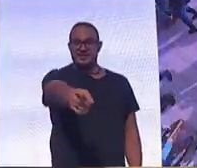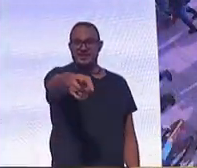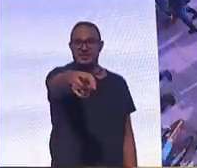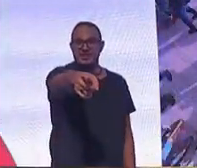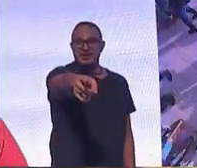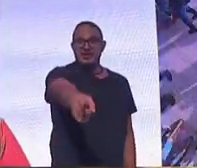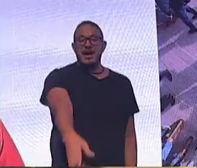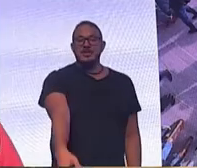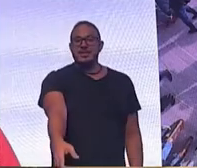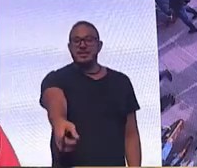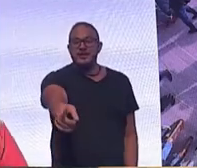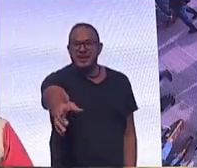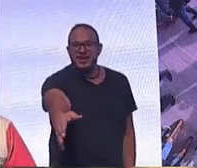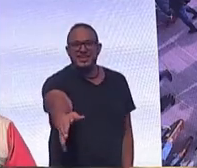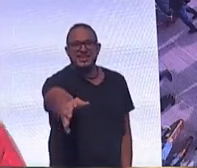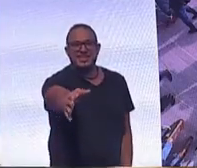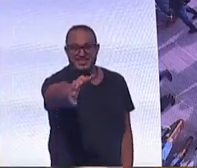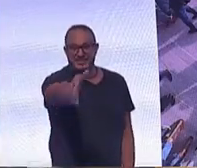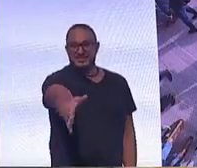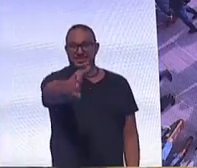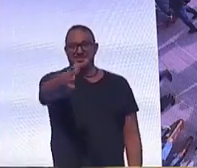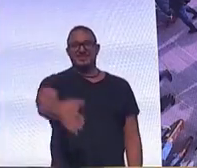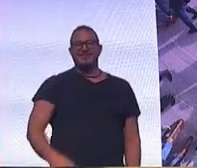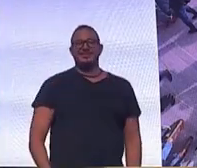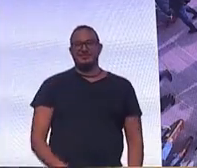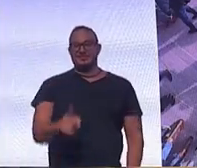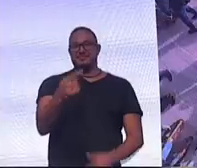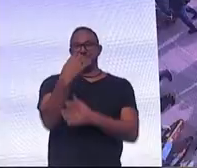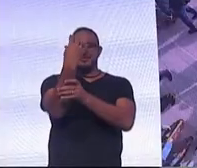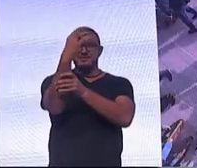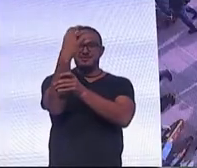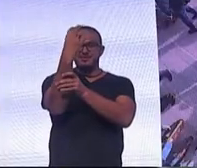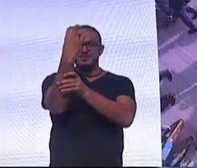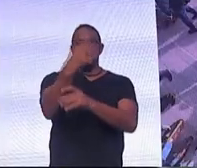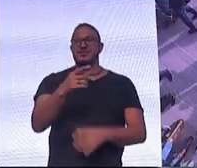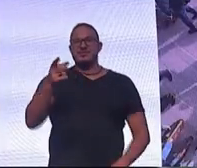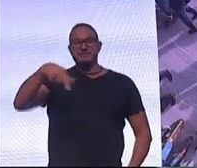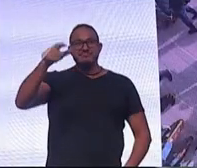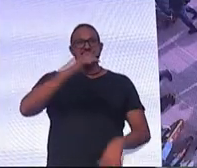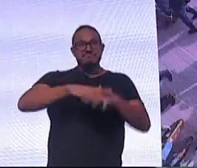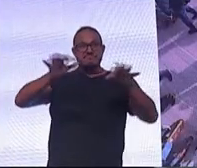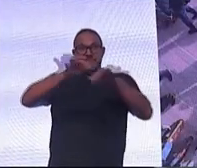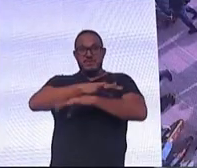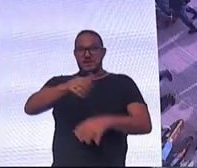Todo mundo dá um grito e levanta o celular, tá bom? Estão preparados?